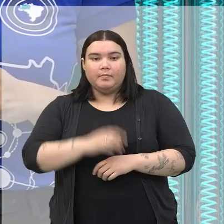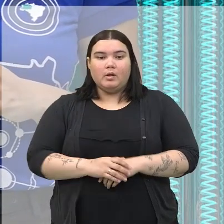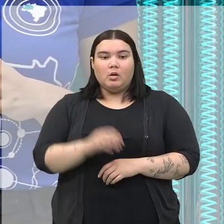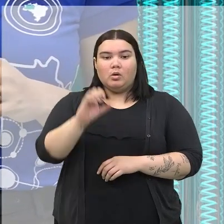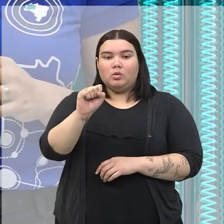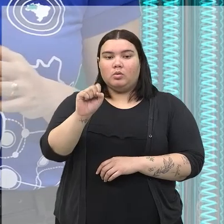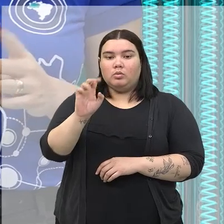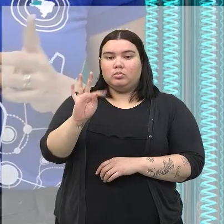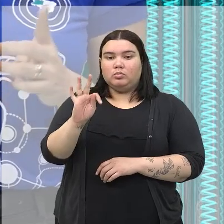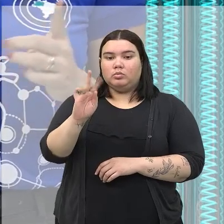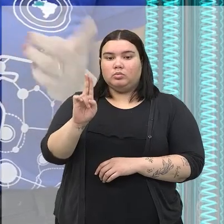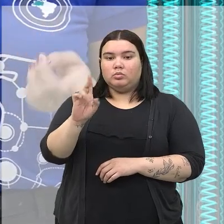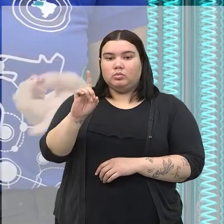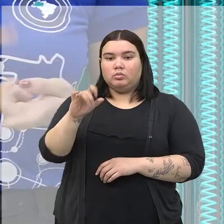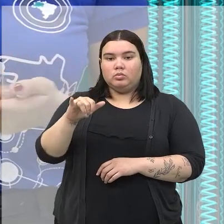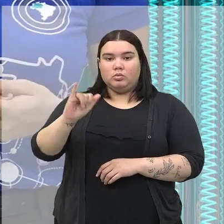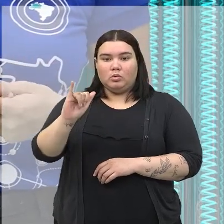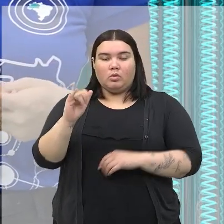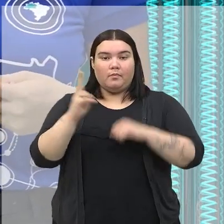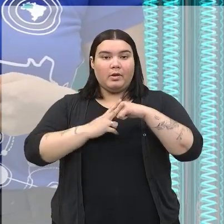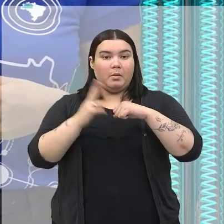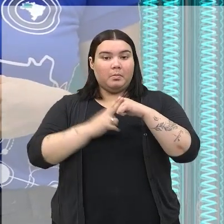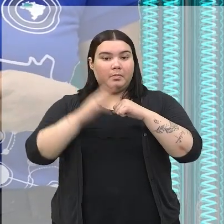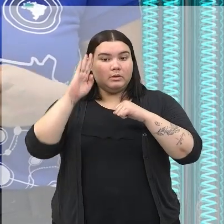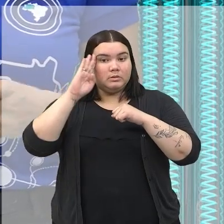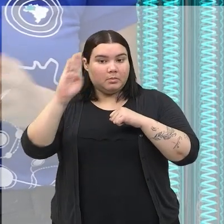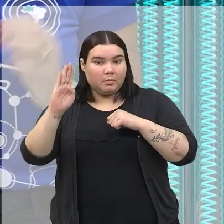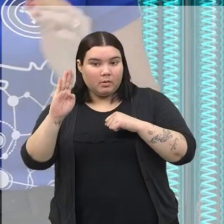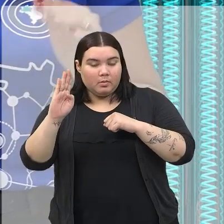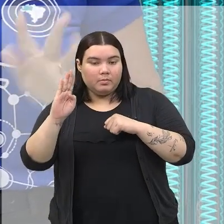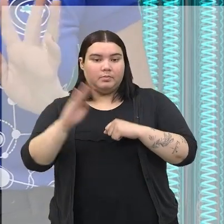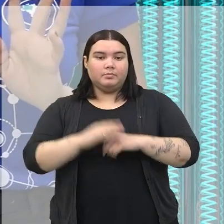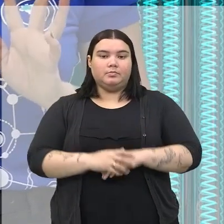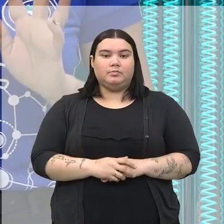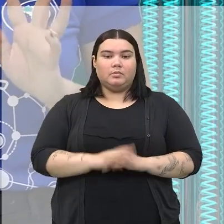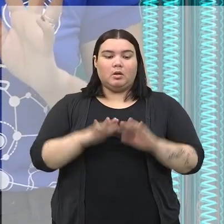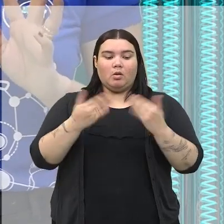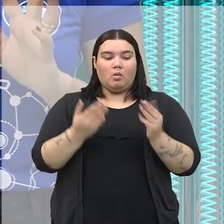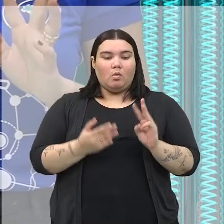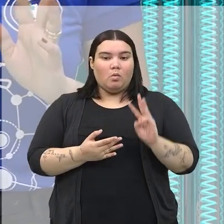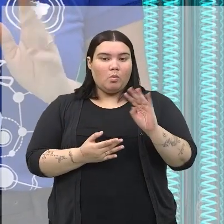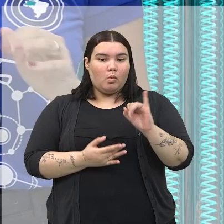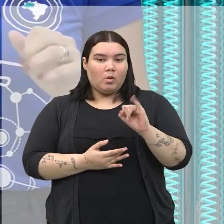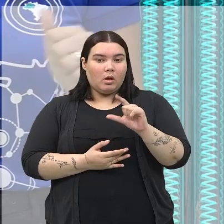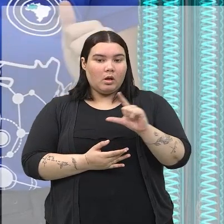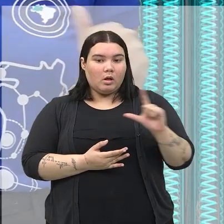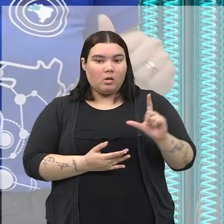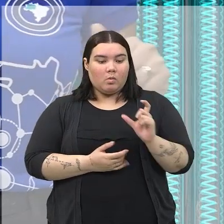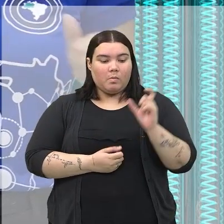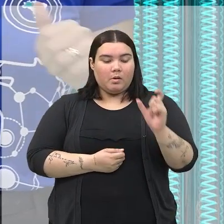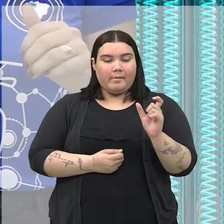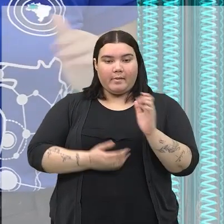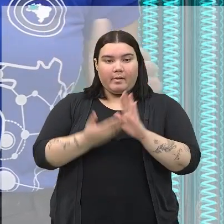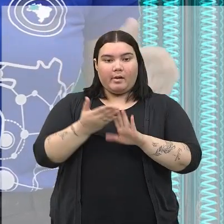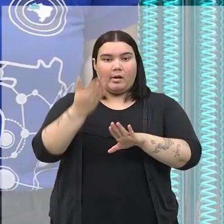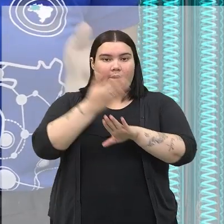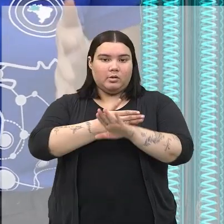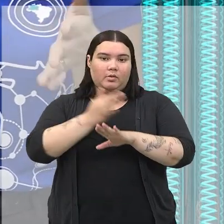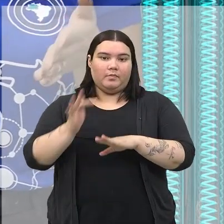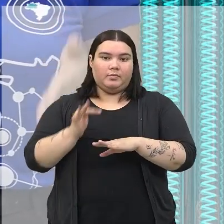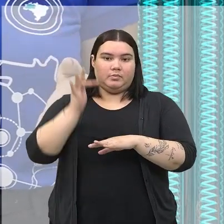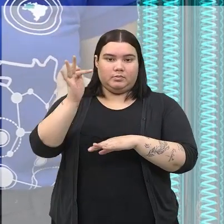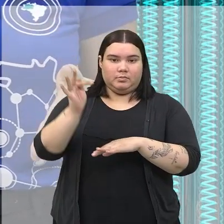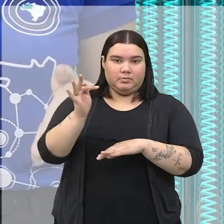verbo principal. Como eu coloquei o will antes dele, ele já passou para o futuro, né? Se eu tirar o will, fica